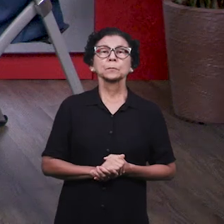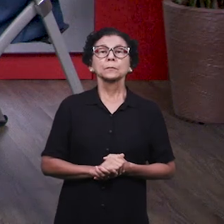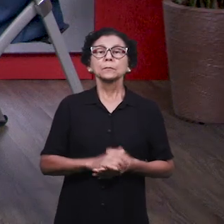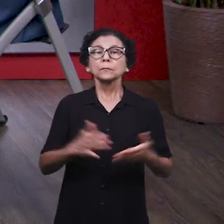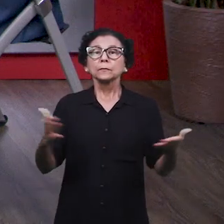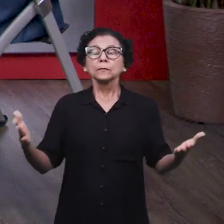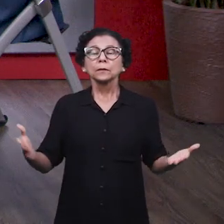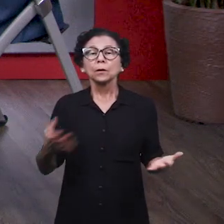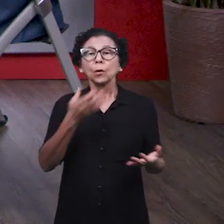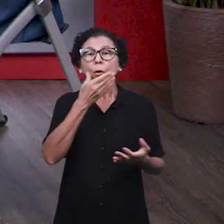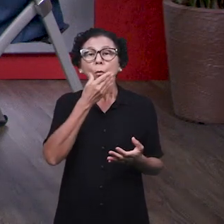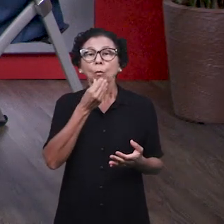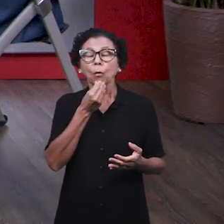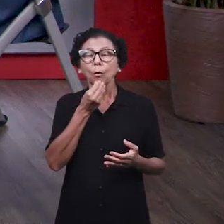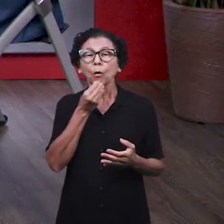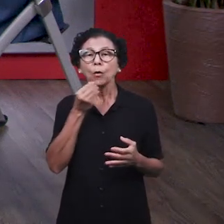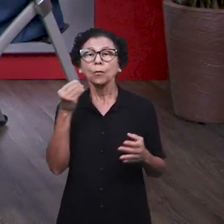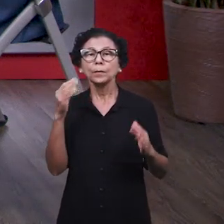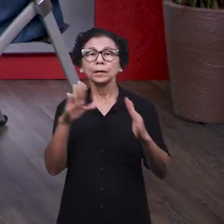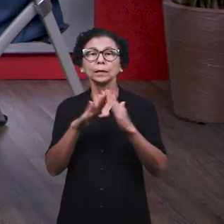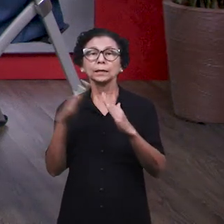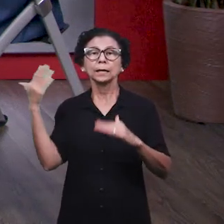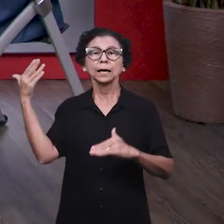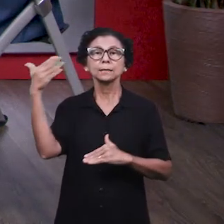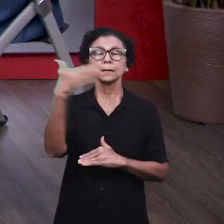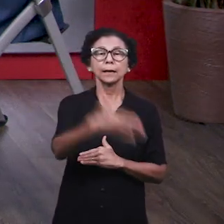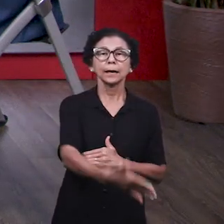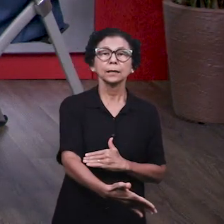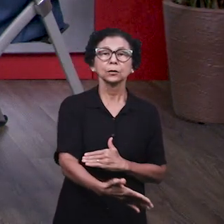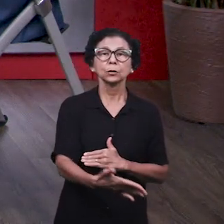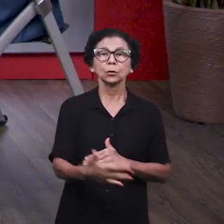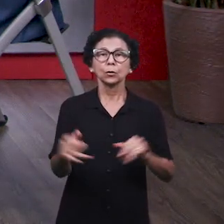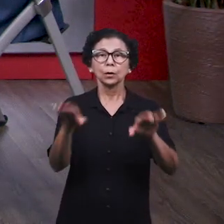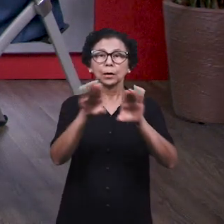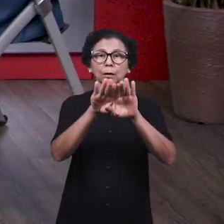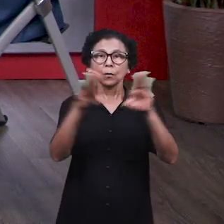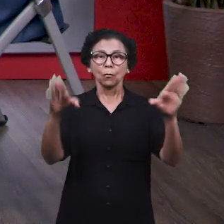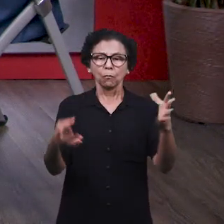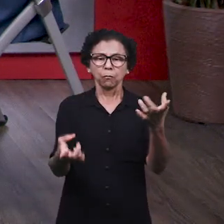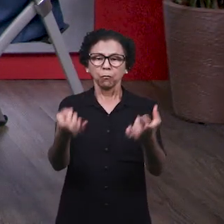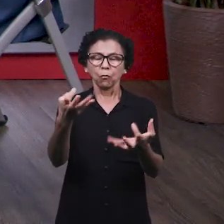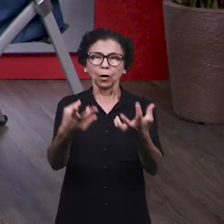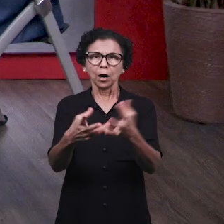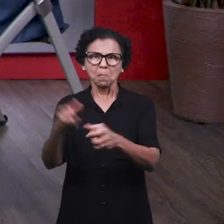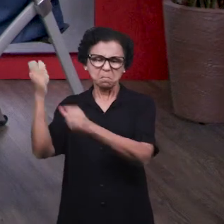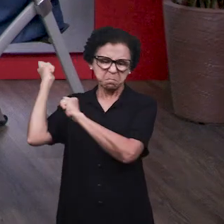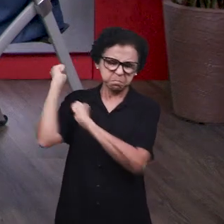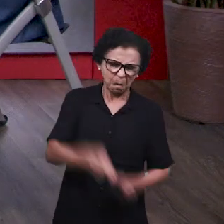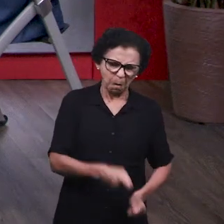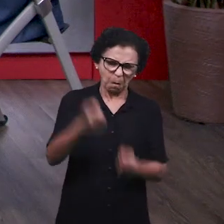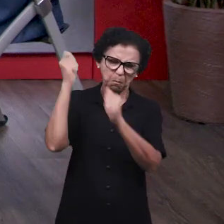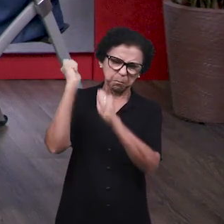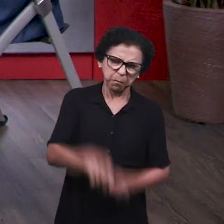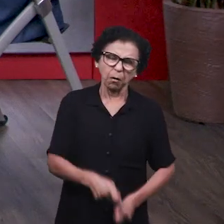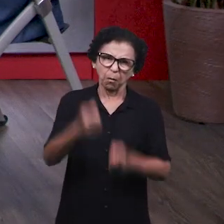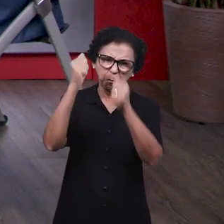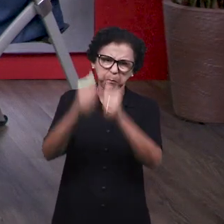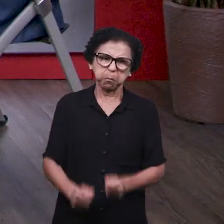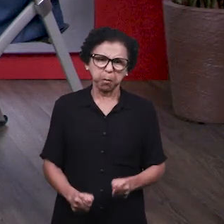bastasse, ele quebrou o fogão dela todo, que era o instrumento de trabalho dela. Violência Isso é patrimonial. patrimonial. Às vezes, por exemplo,